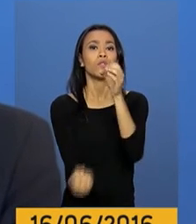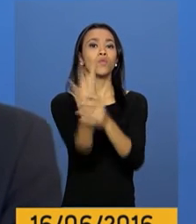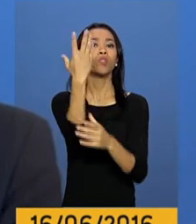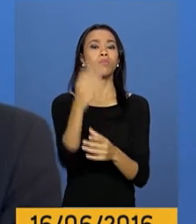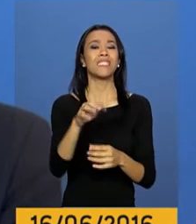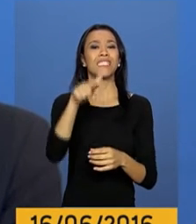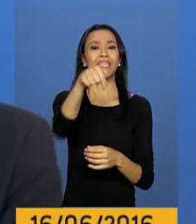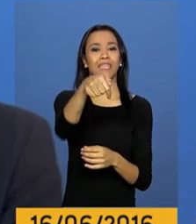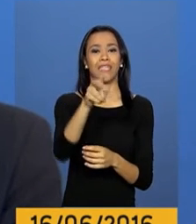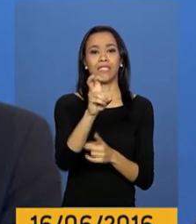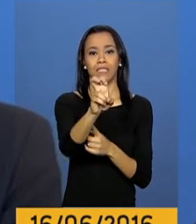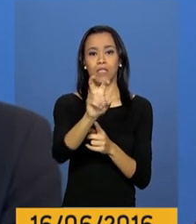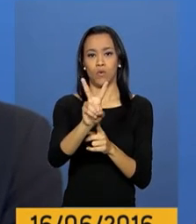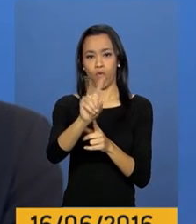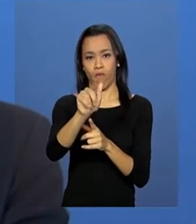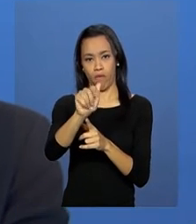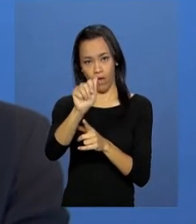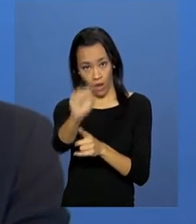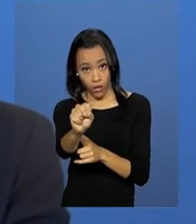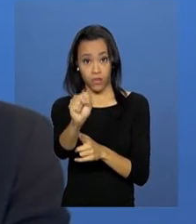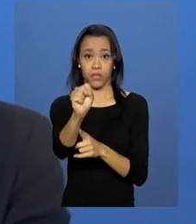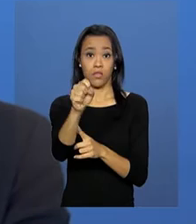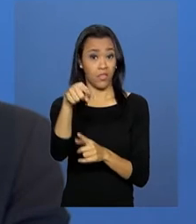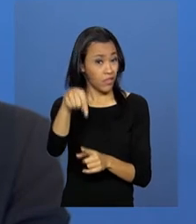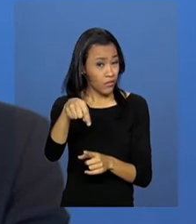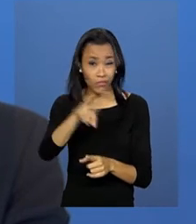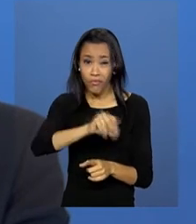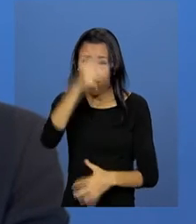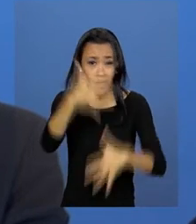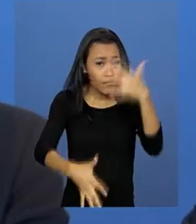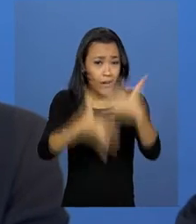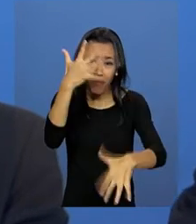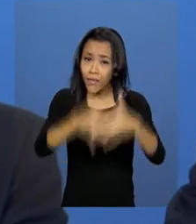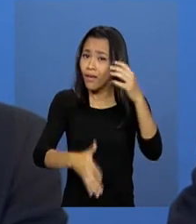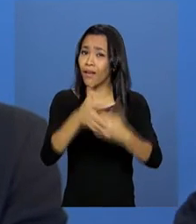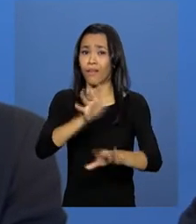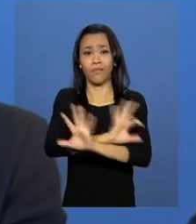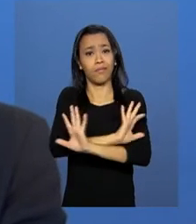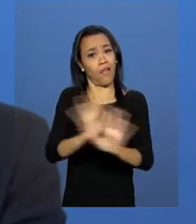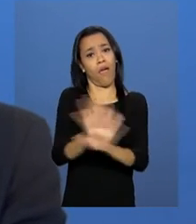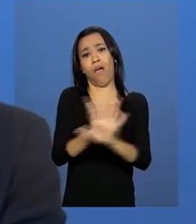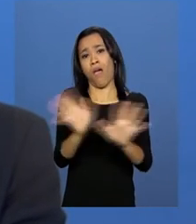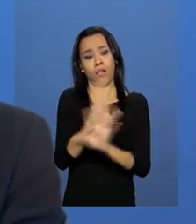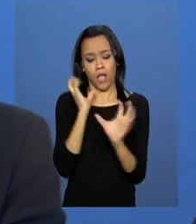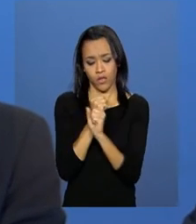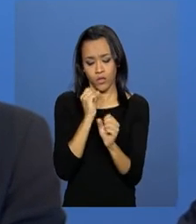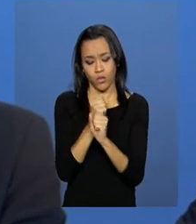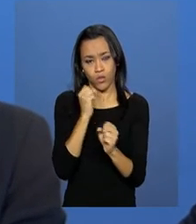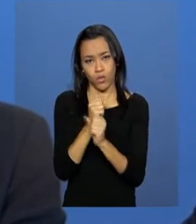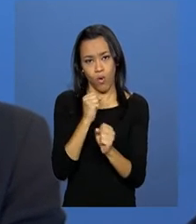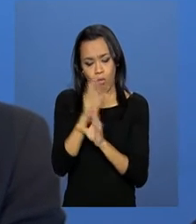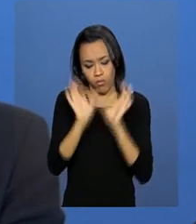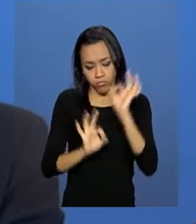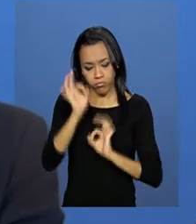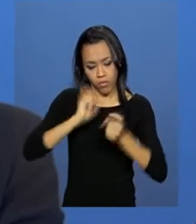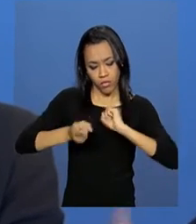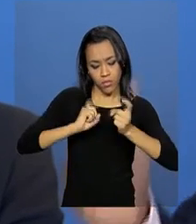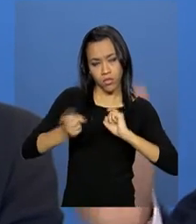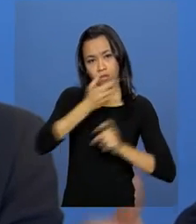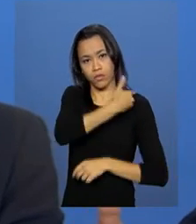75 mil vagas. E isso não atrapalhará em nada a programação orçamentária e financeira do Ministério da